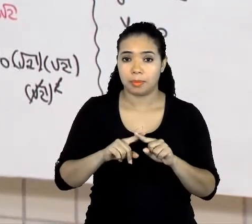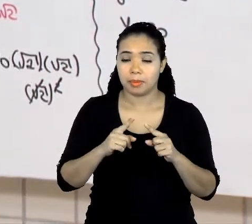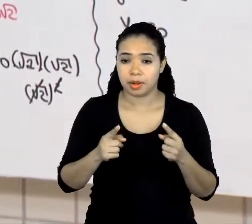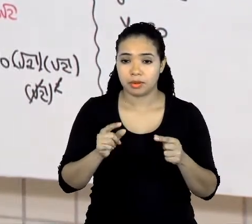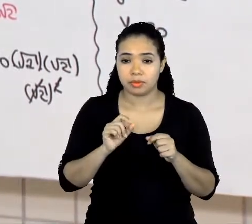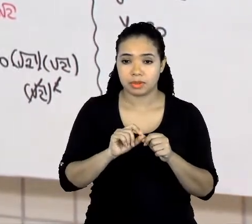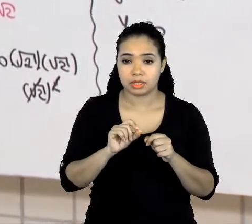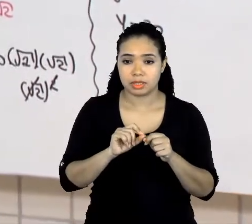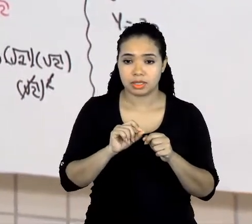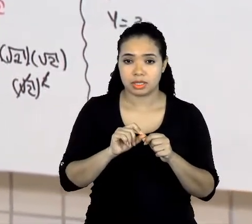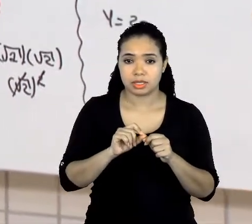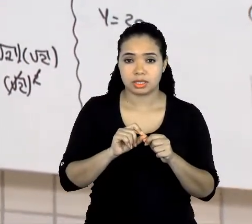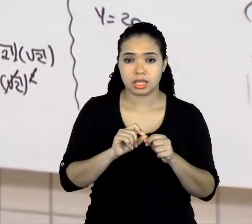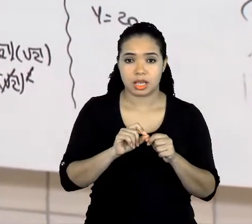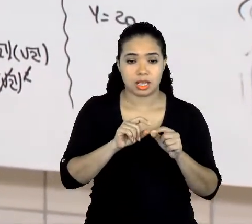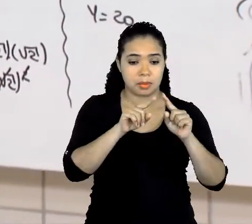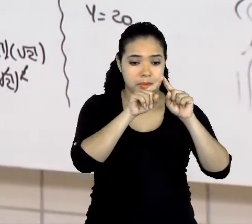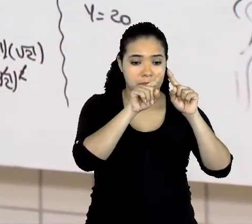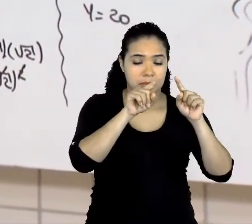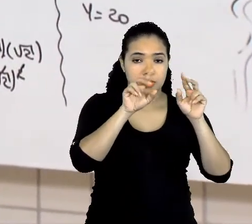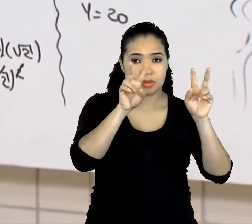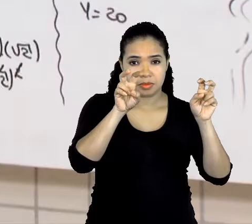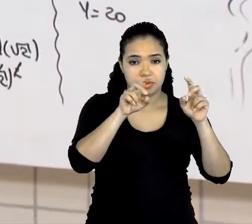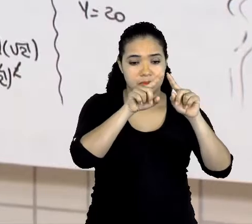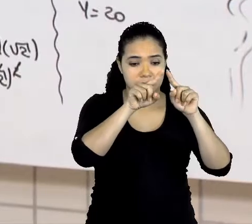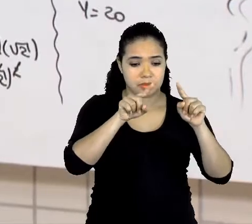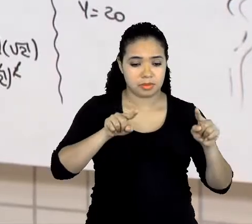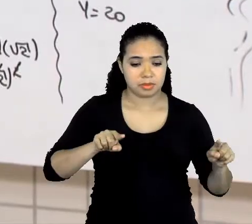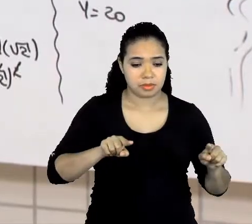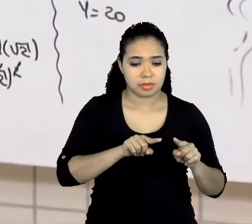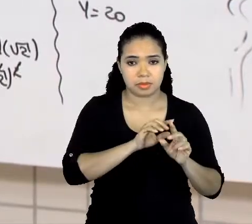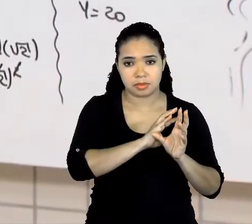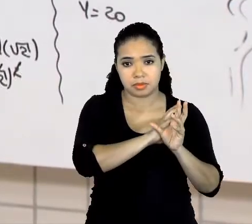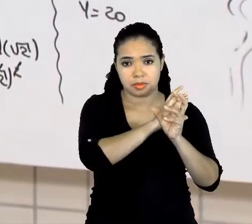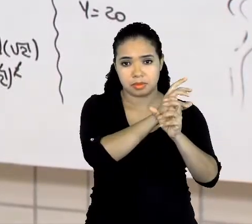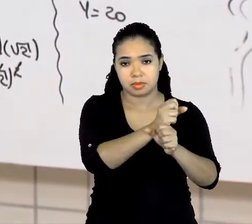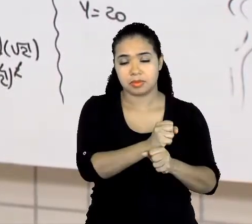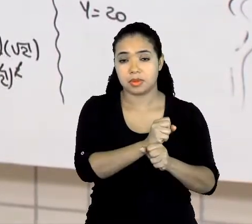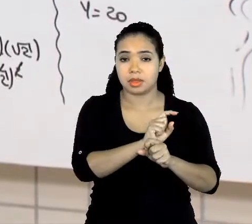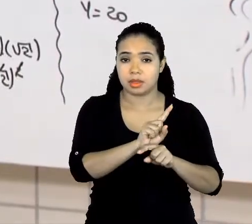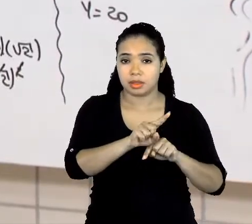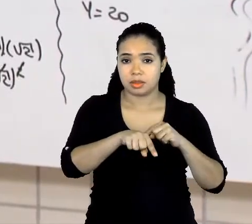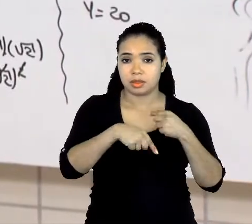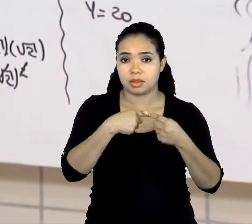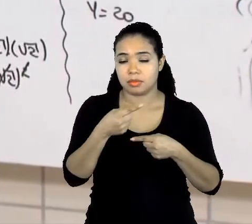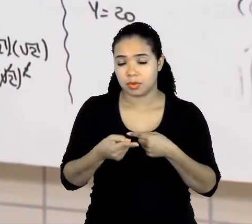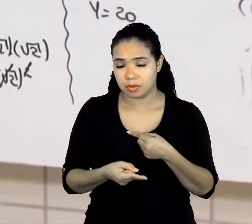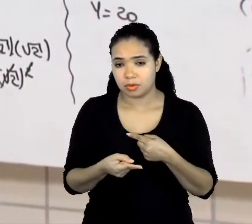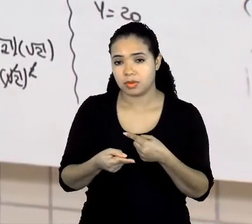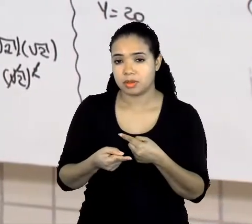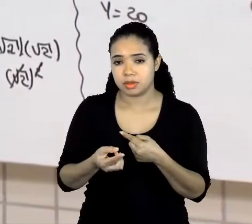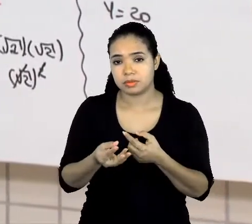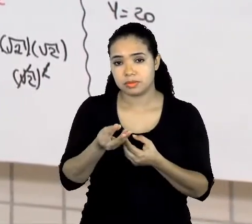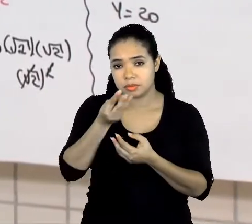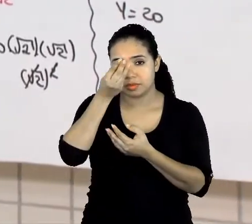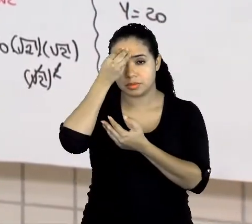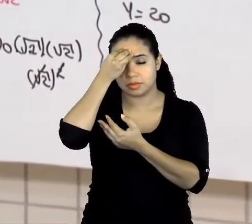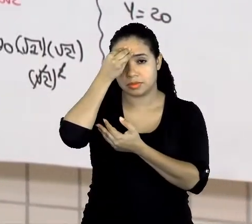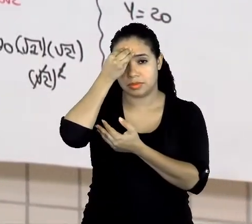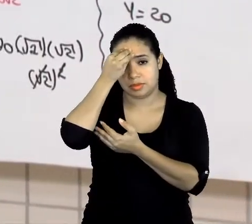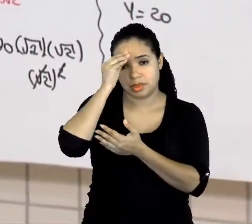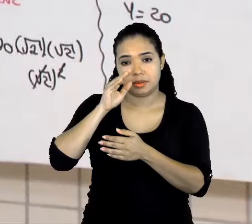pelo caminho da trigonometria para poder trabalhar mais, ficar mais na cabeça da gente, mais